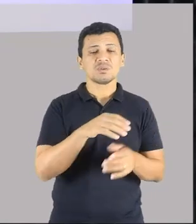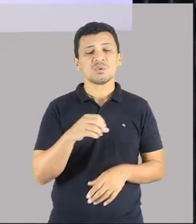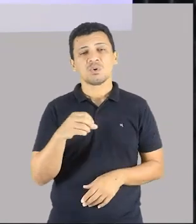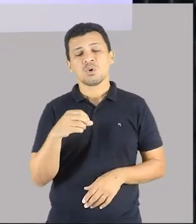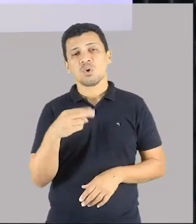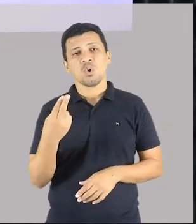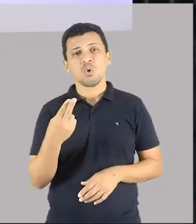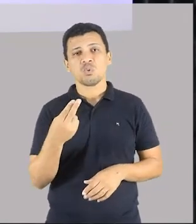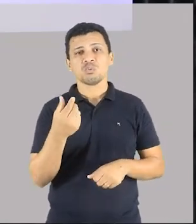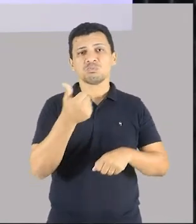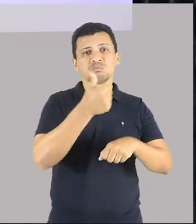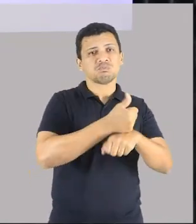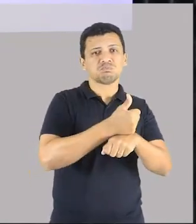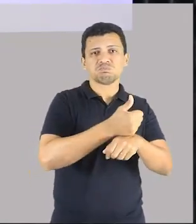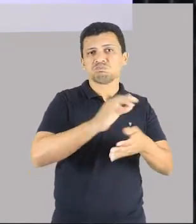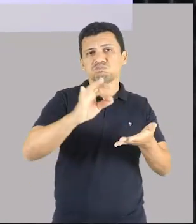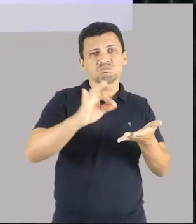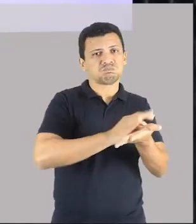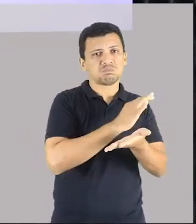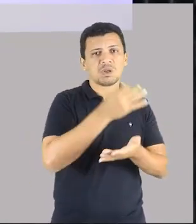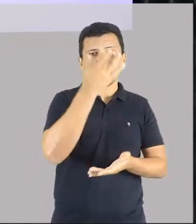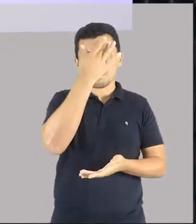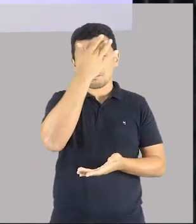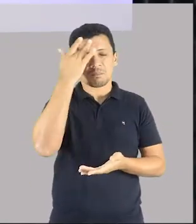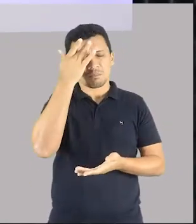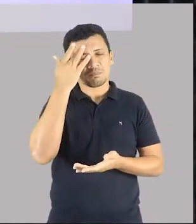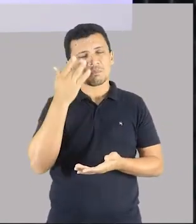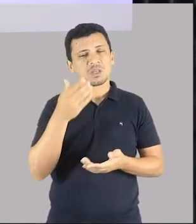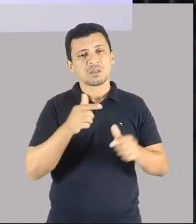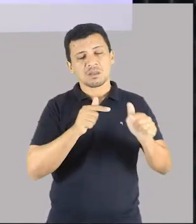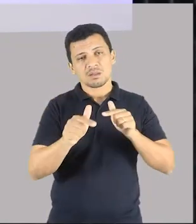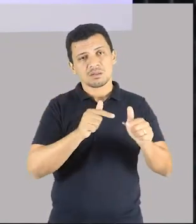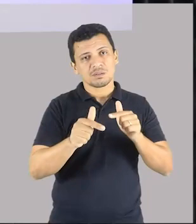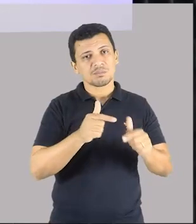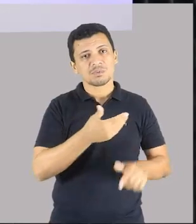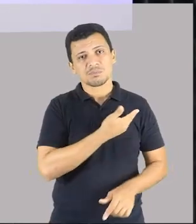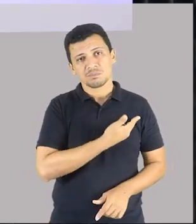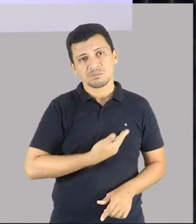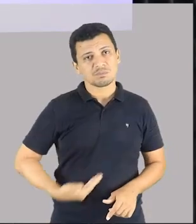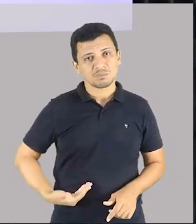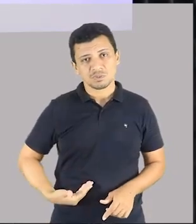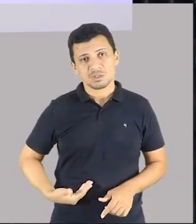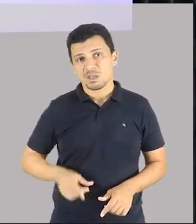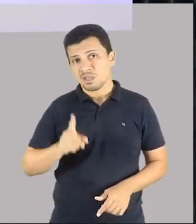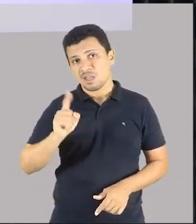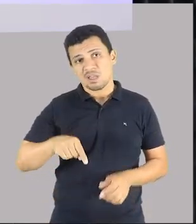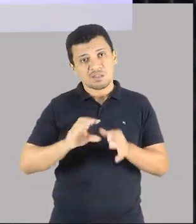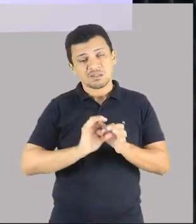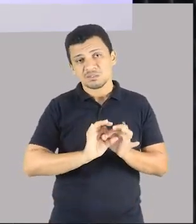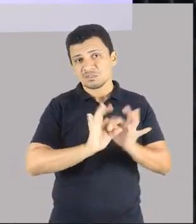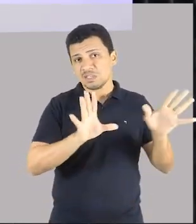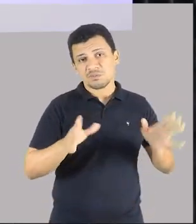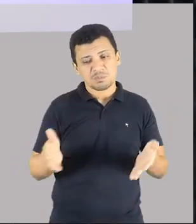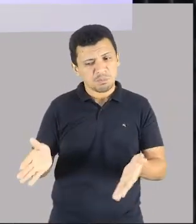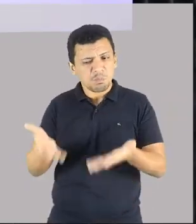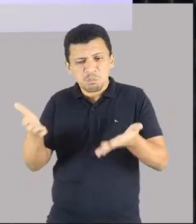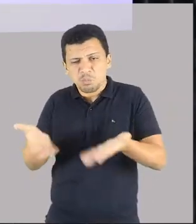exoneração ou de nomeação de um servidor comissionado. É um cargo de livre exoneração, de livre nomeação, então não preciso